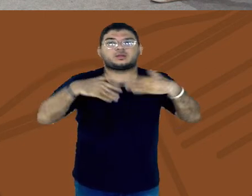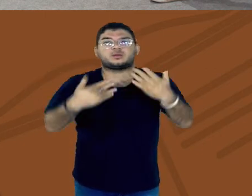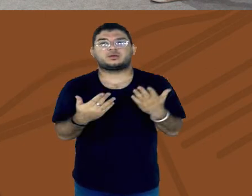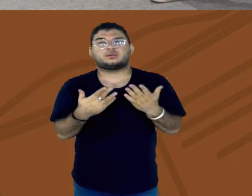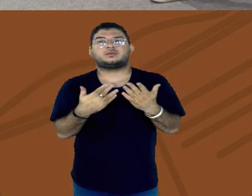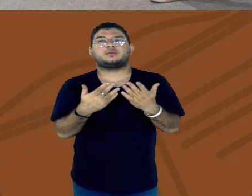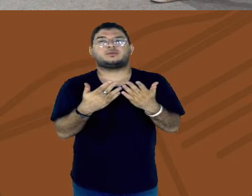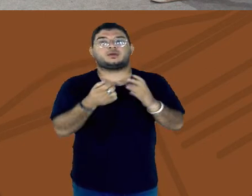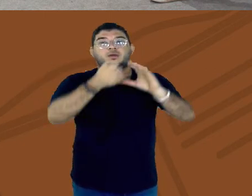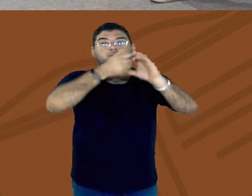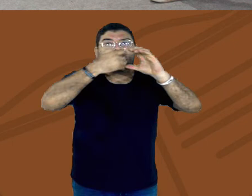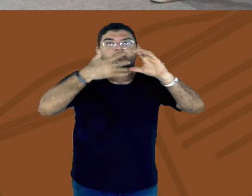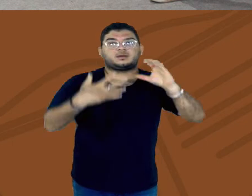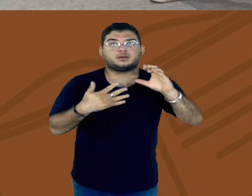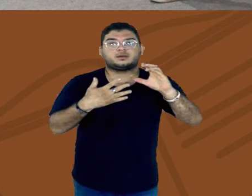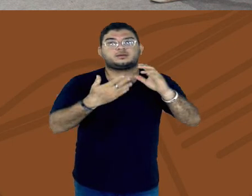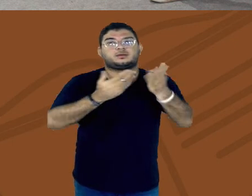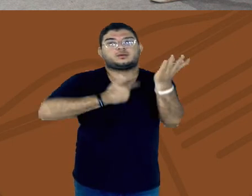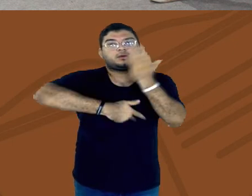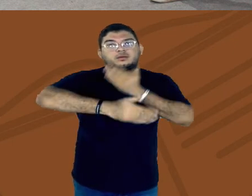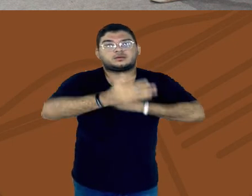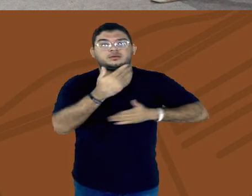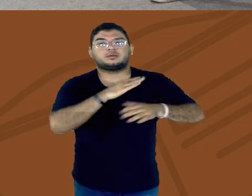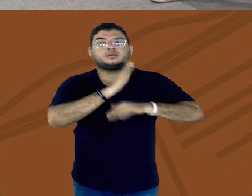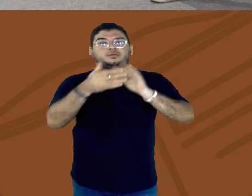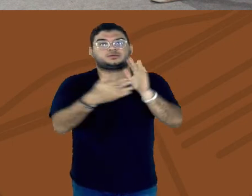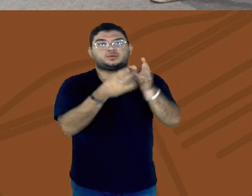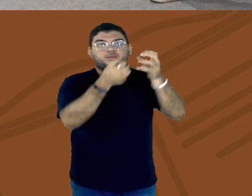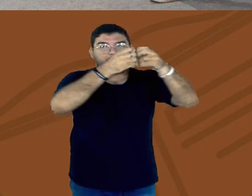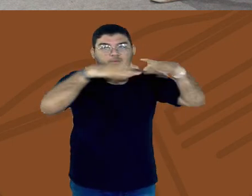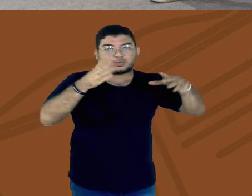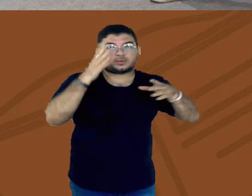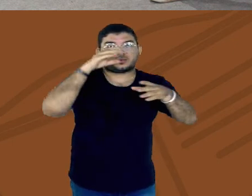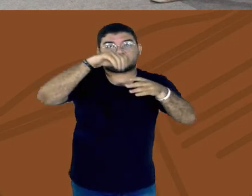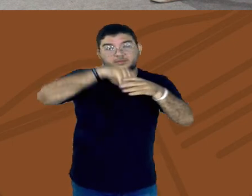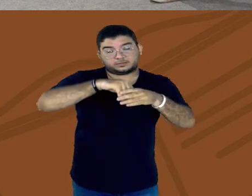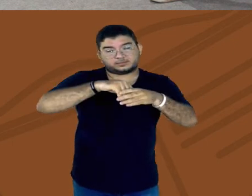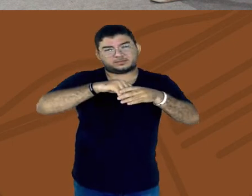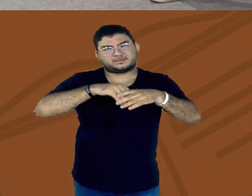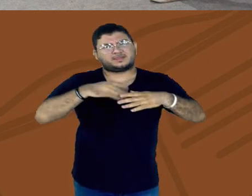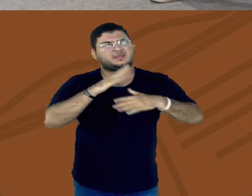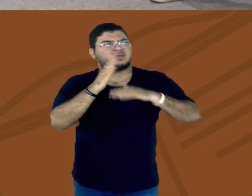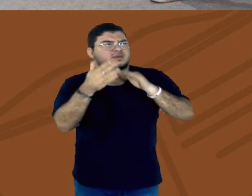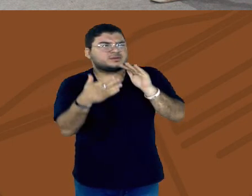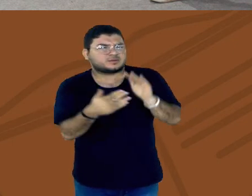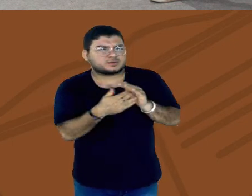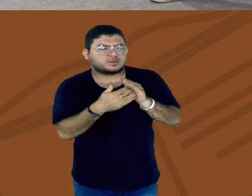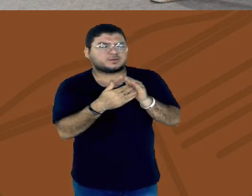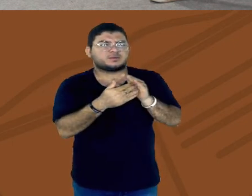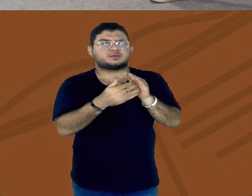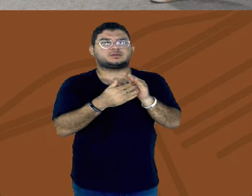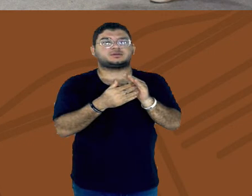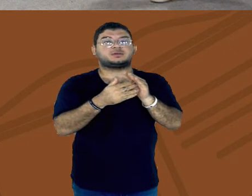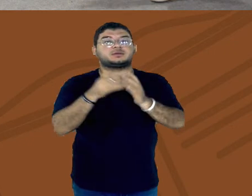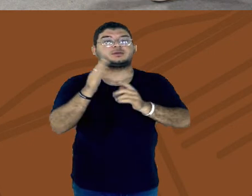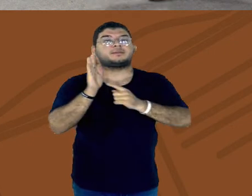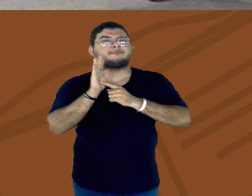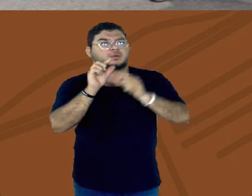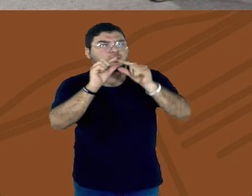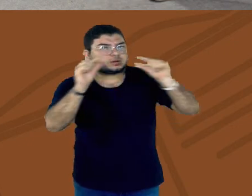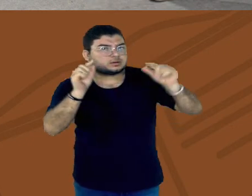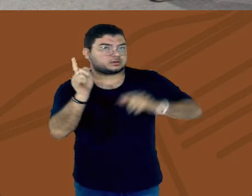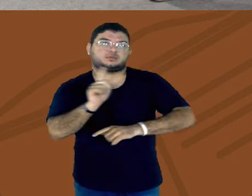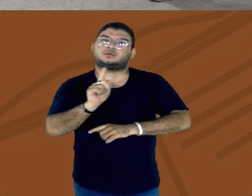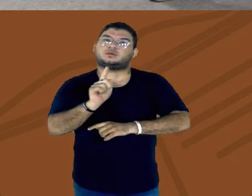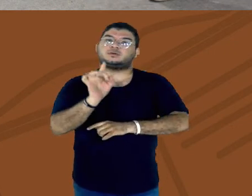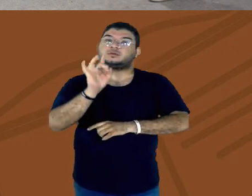corretamente uma característica compartilhada por todas as glândulas endócrinas. Será que todas as glândulas endócrinas apresentam ductos? Não.